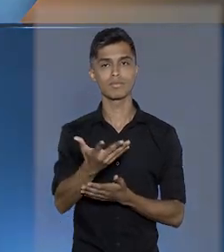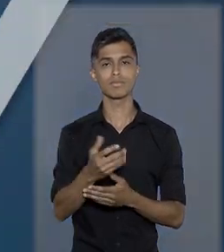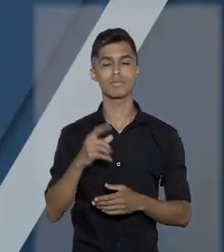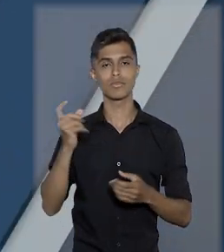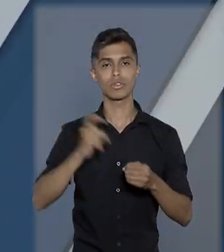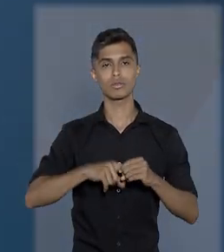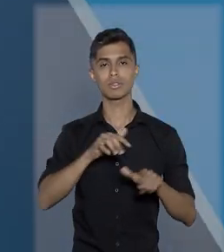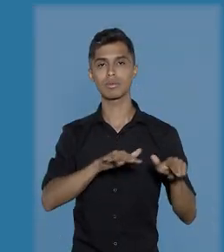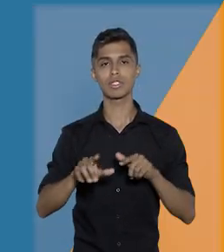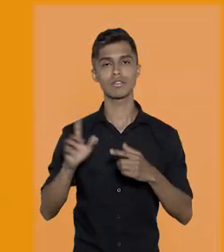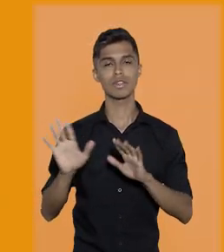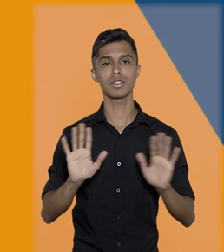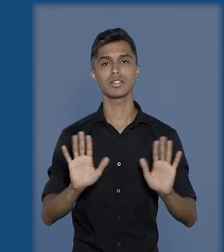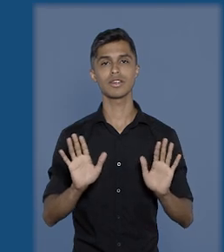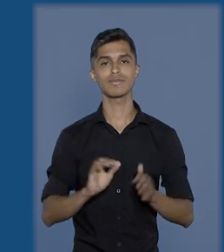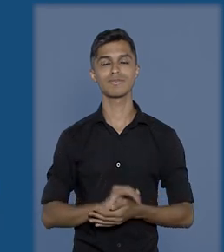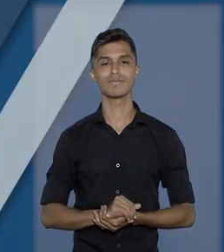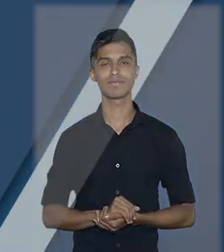tchau